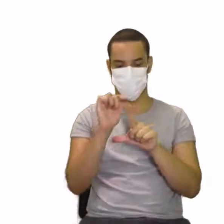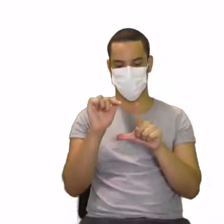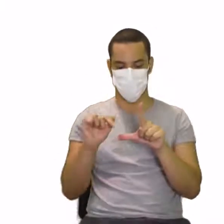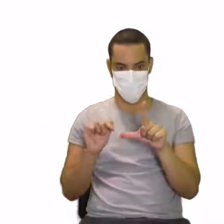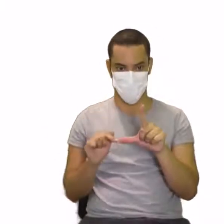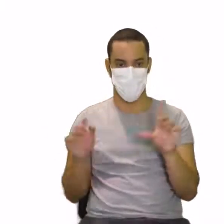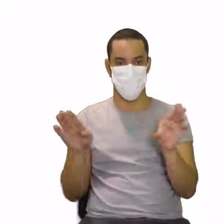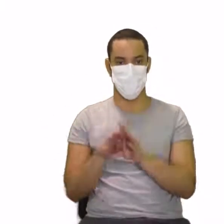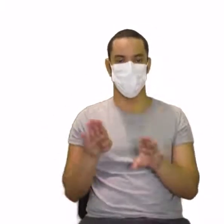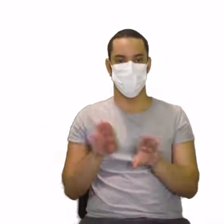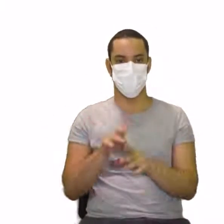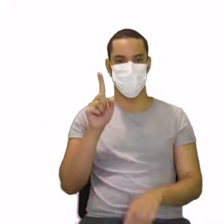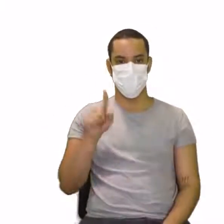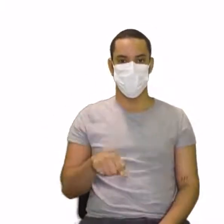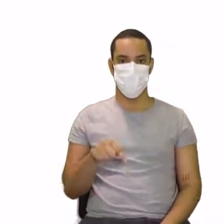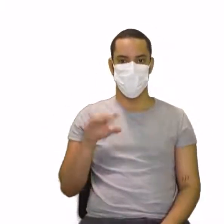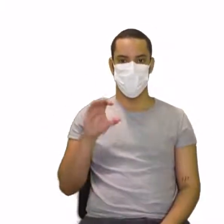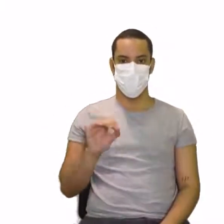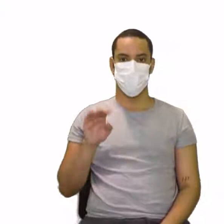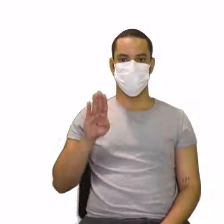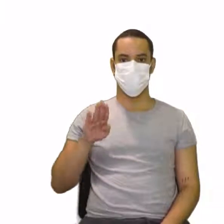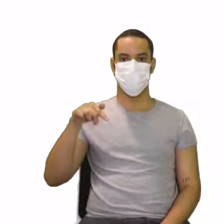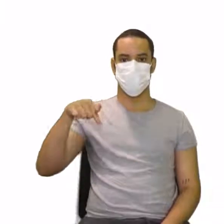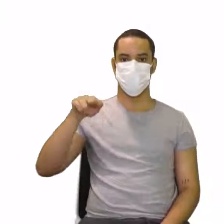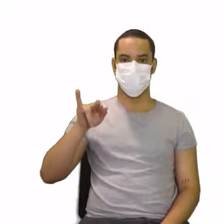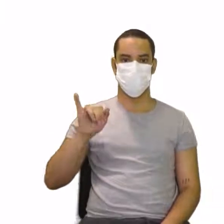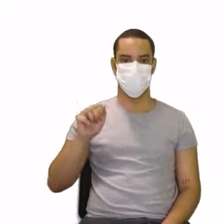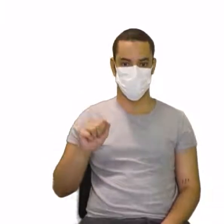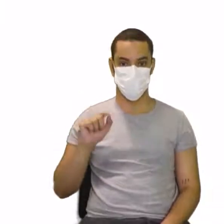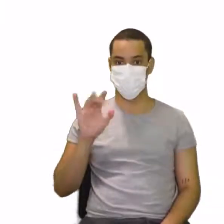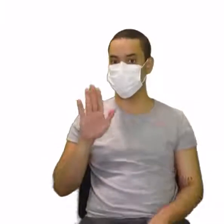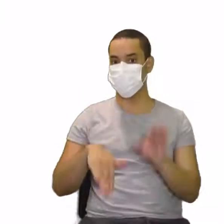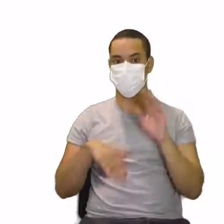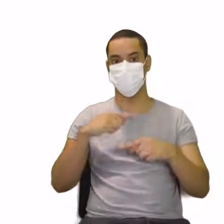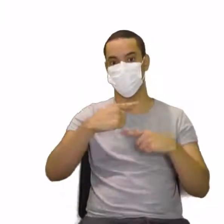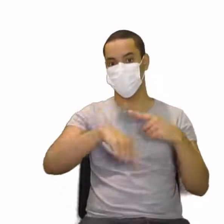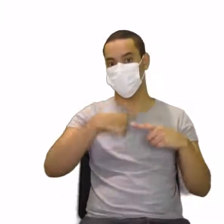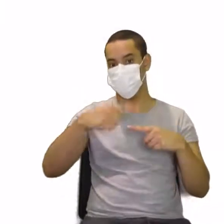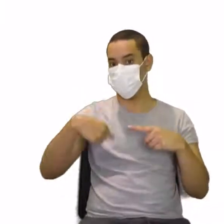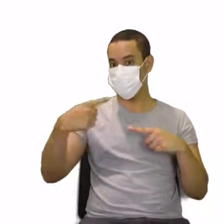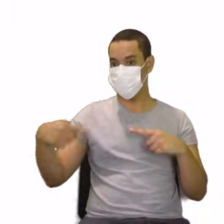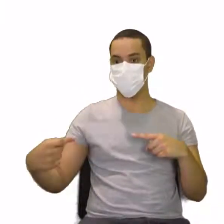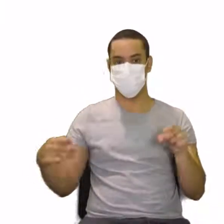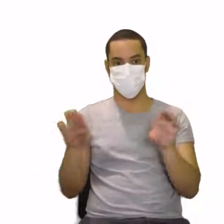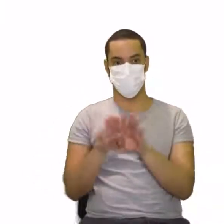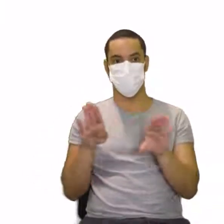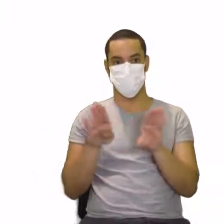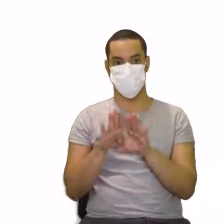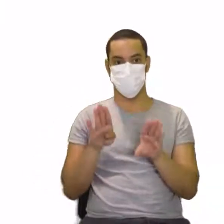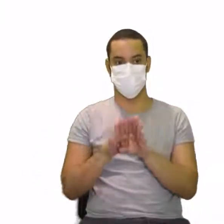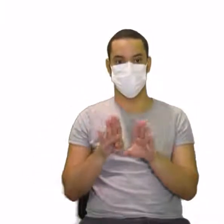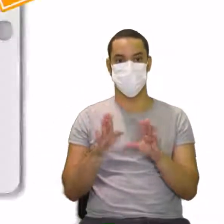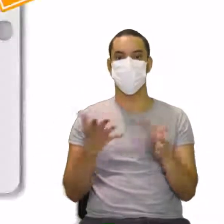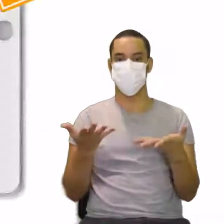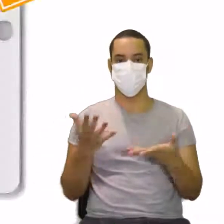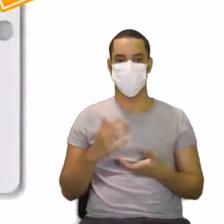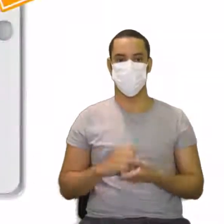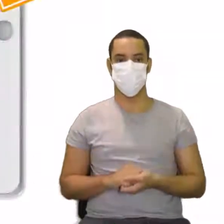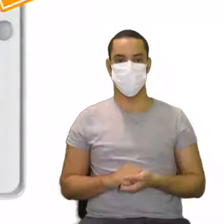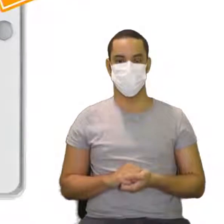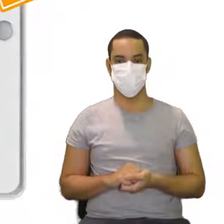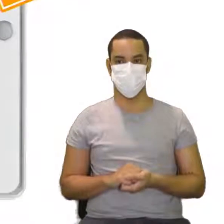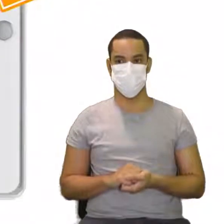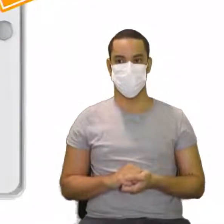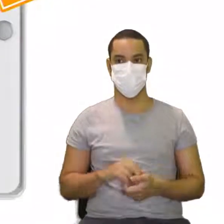E quando ela é oblíqua, a nossa trajetória é uma hélice cilíndrica, como vocês podem observar na figura B.